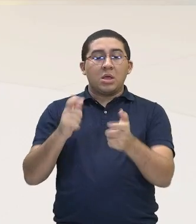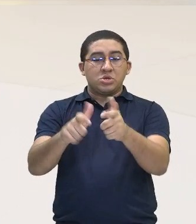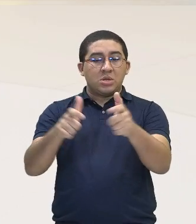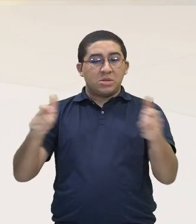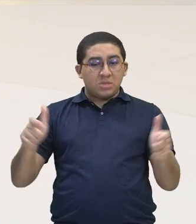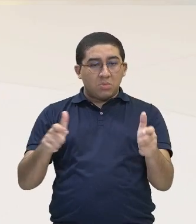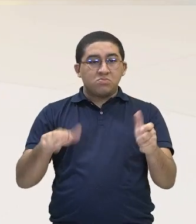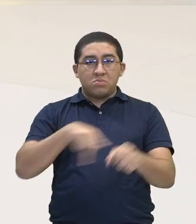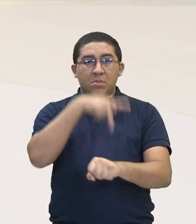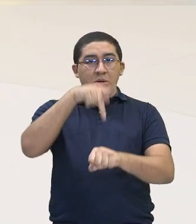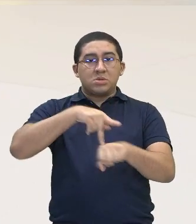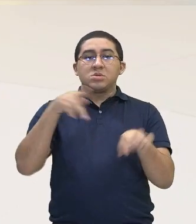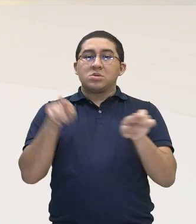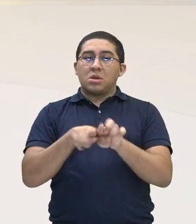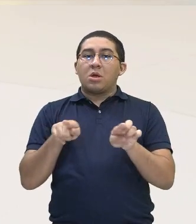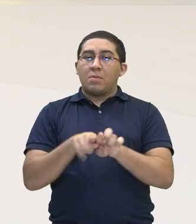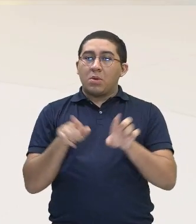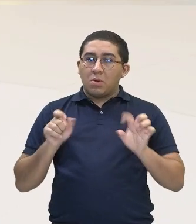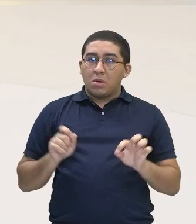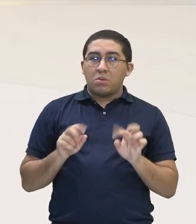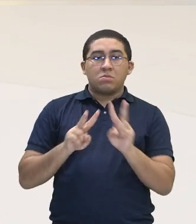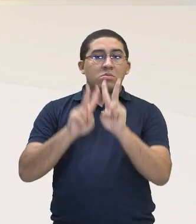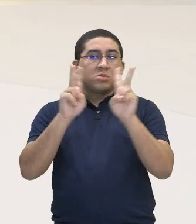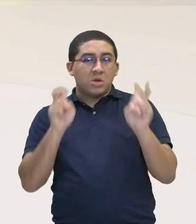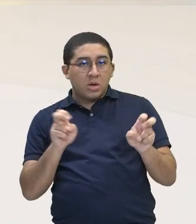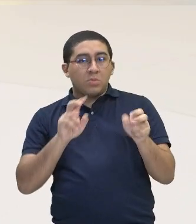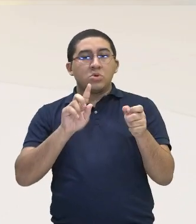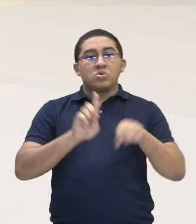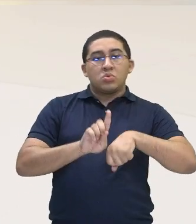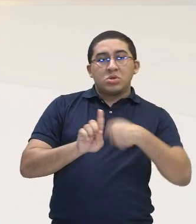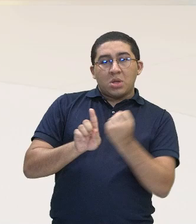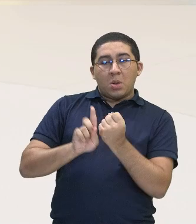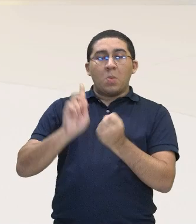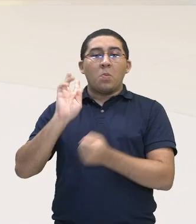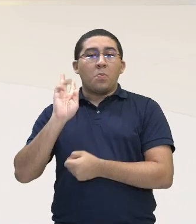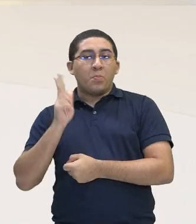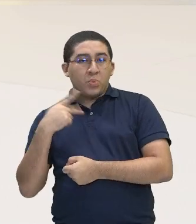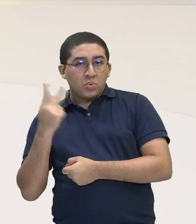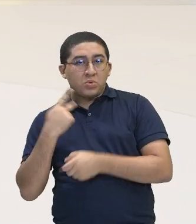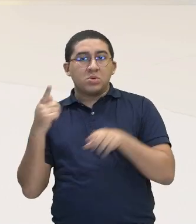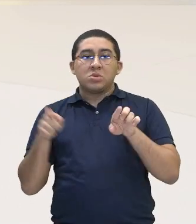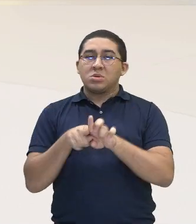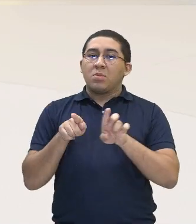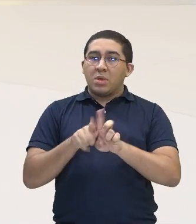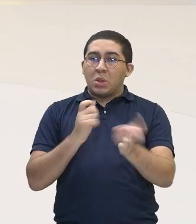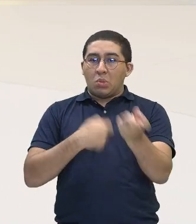gente tem, além de questões, né, sociais, políticas e também